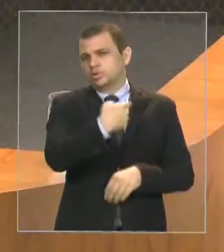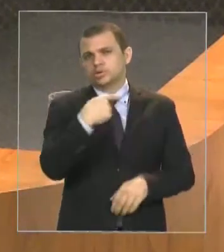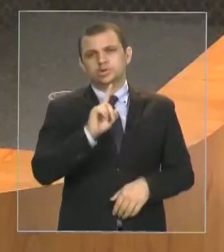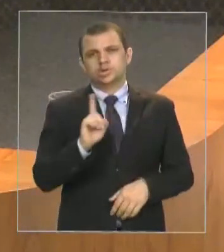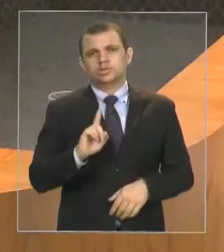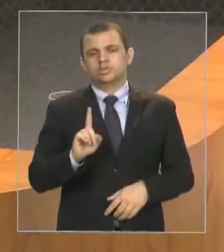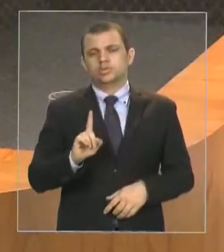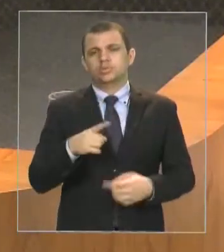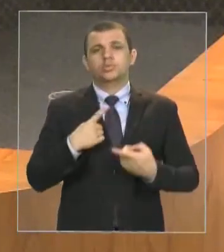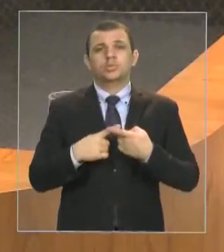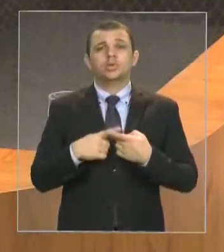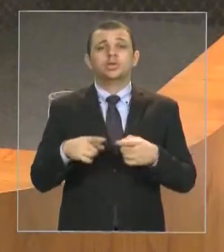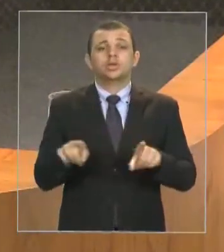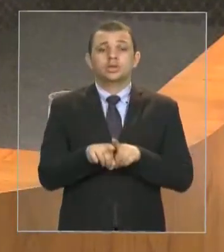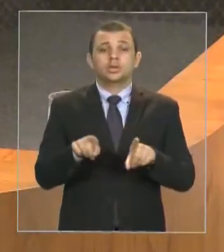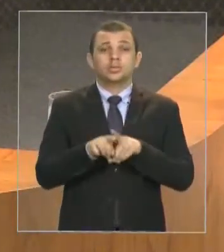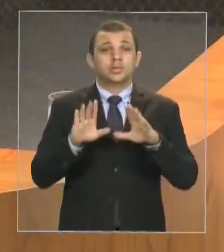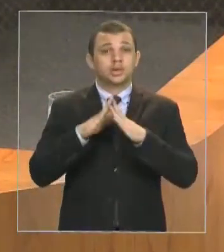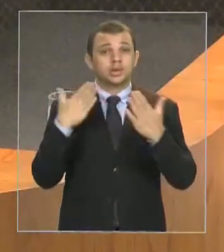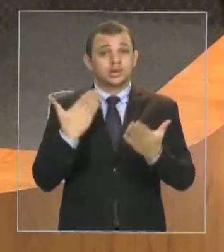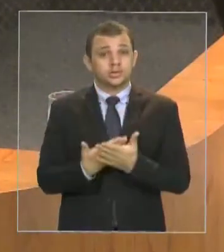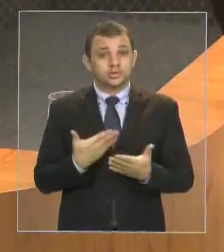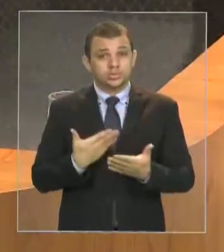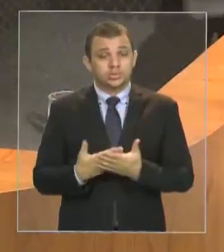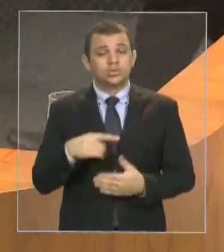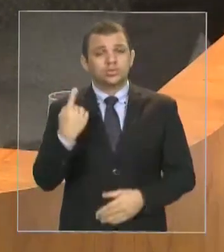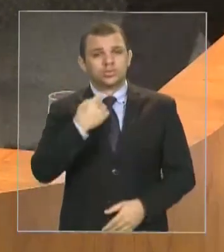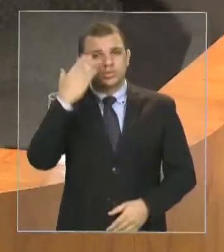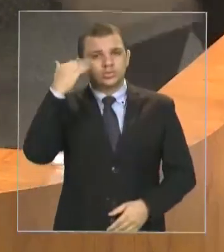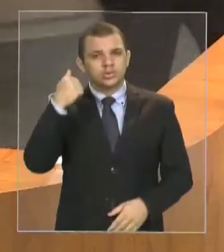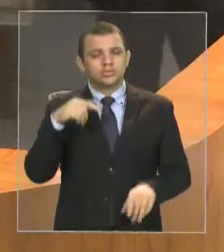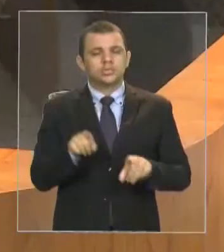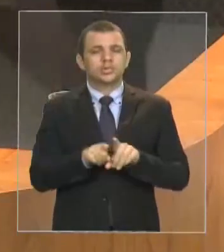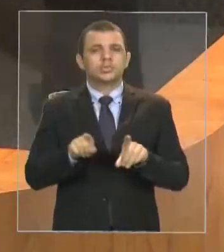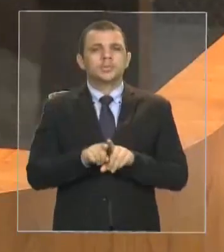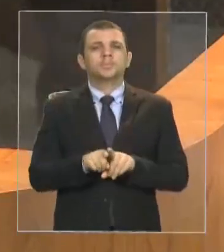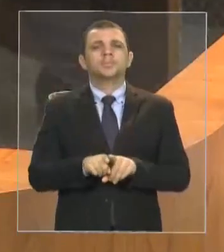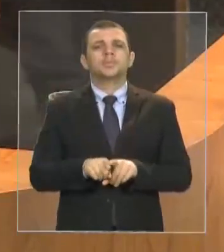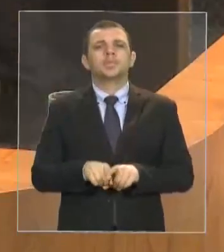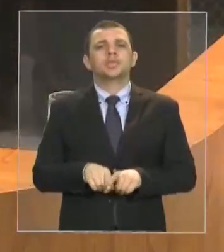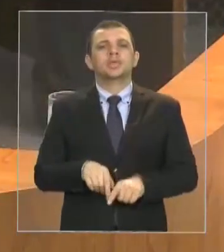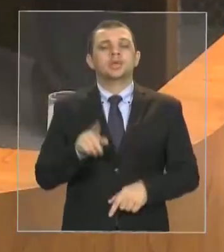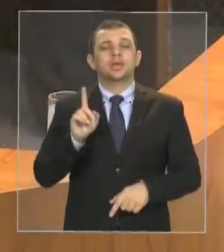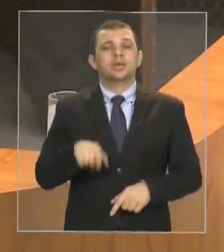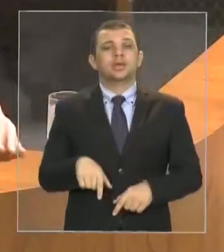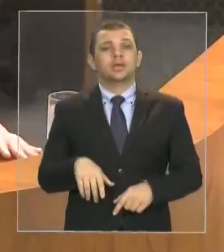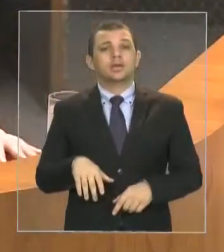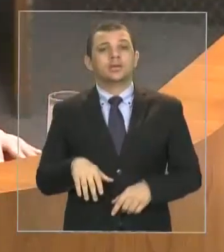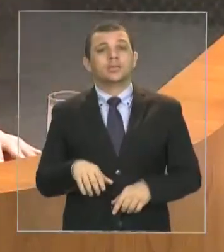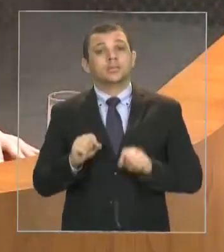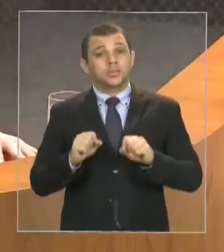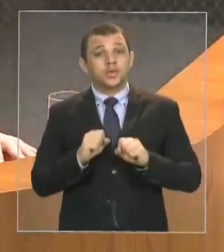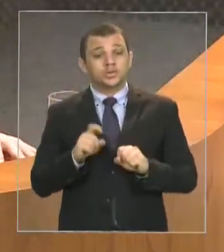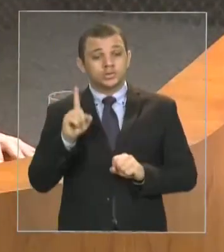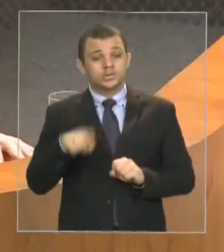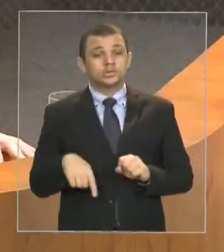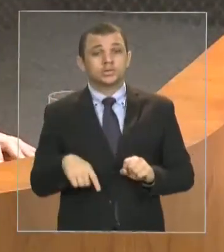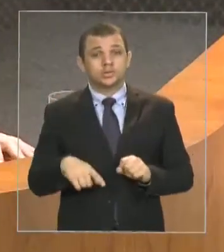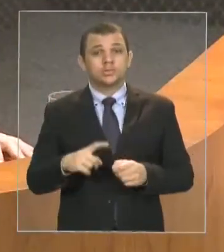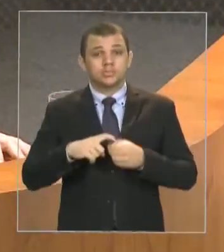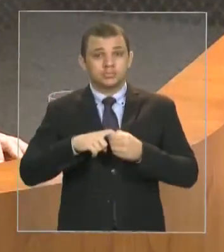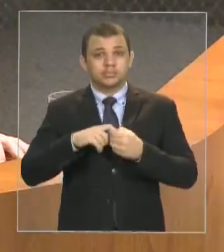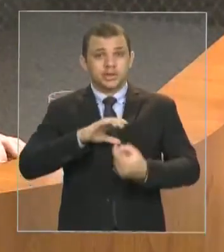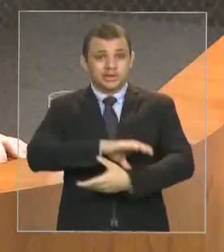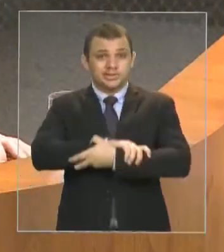escolas, deputado Levi, nós sabemos que é talvez a maior parceria que possa existir, que possa estar